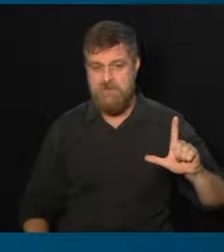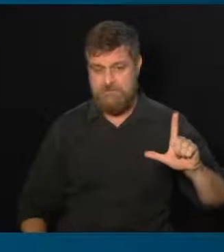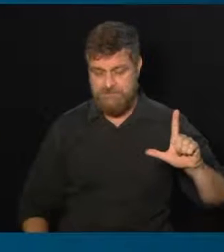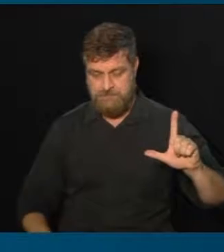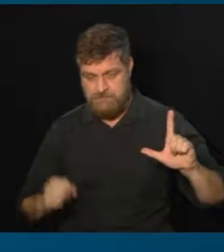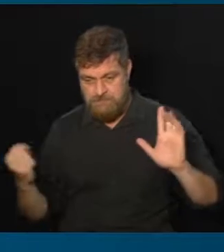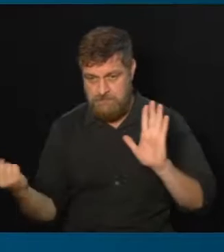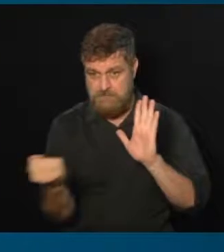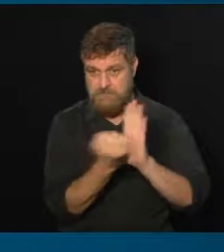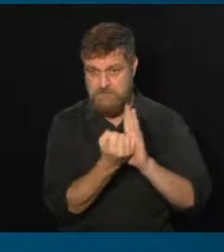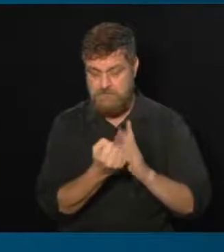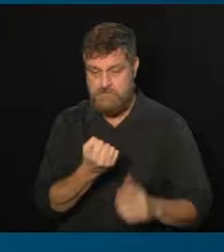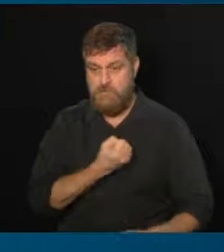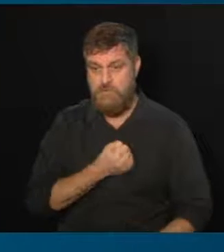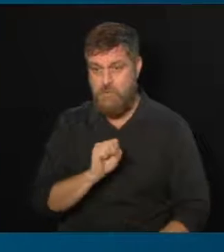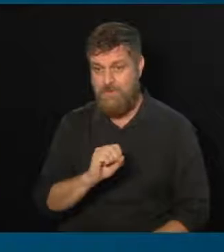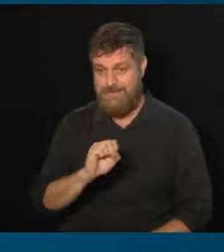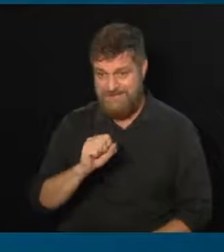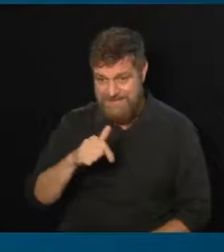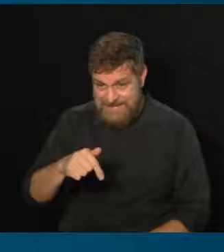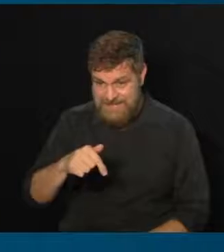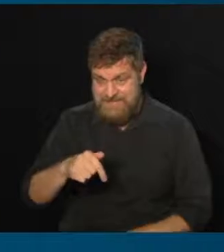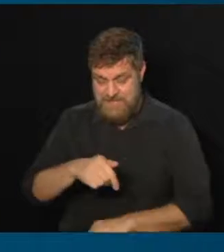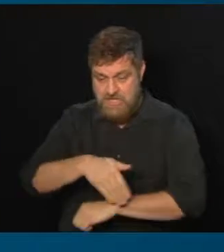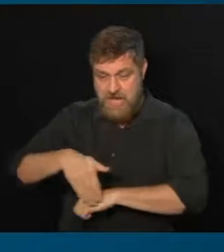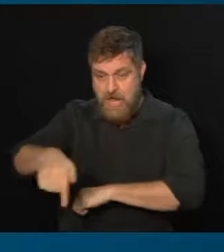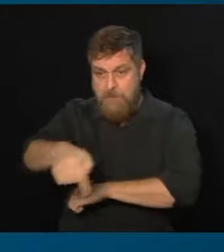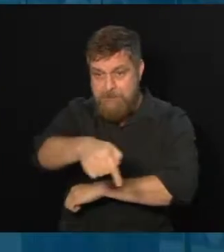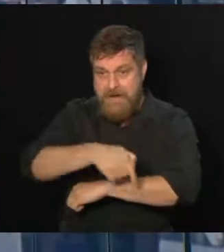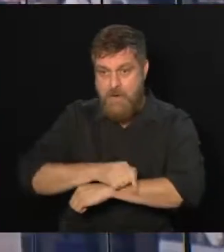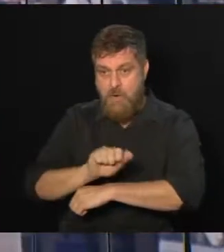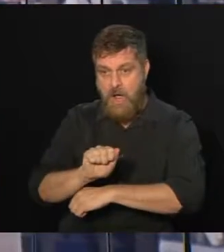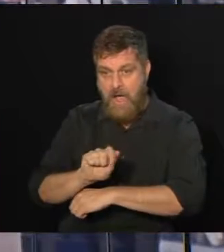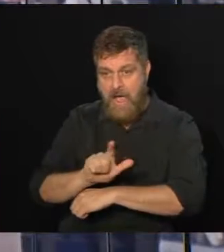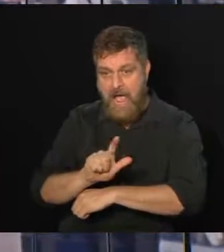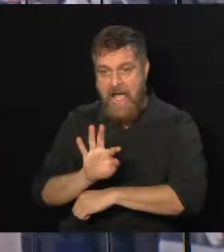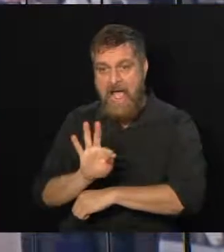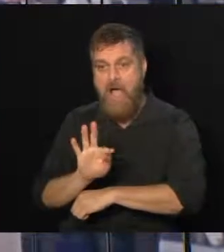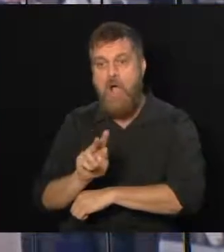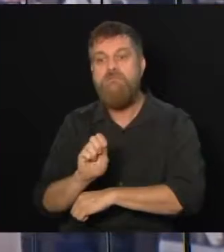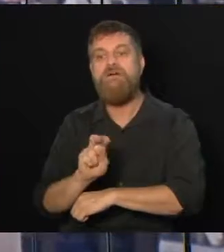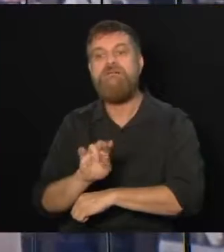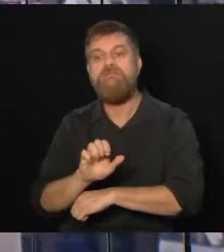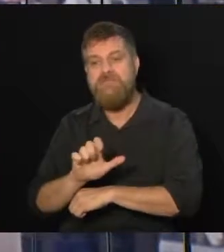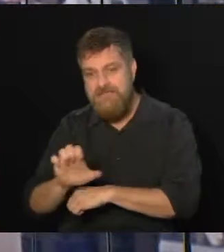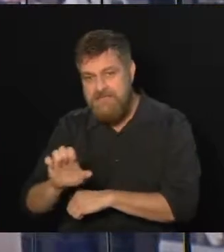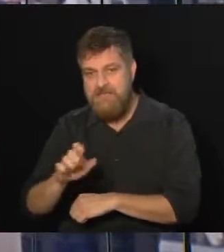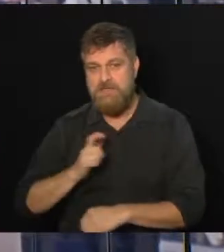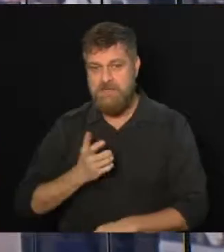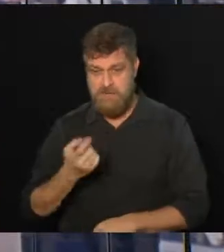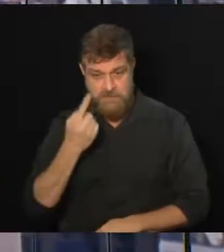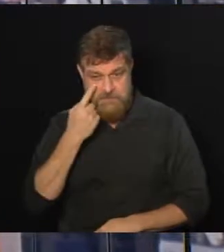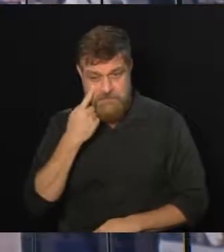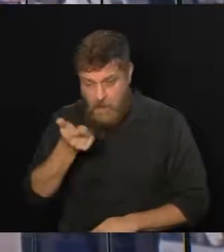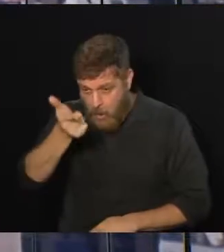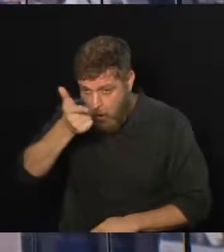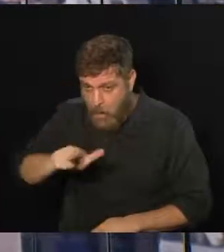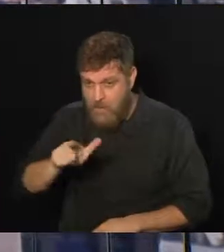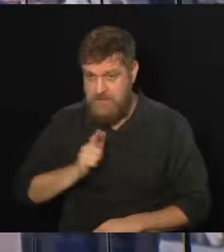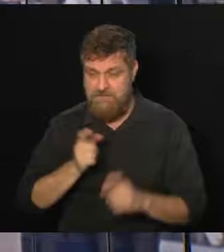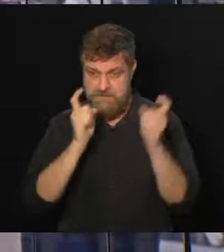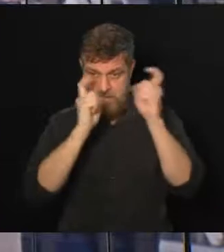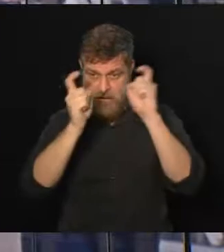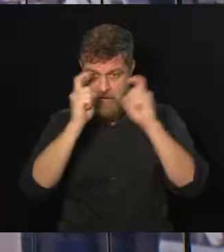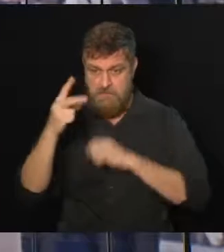Rua 87 do loteamento Alphaville Campinas. Você que quiser rever ou assistir à